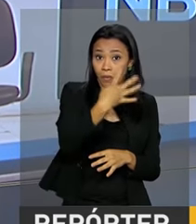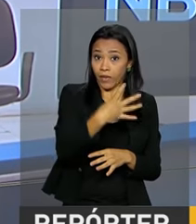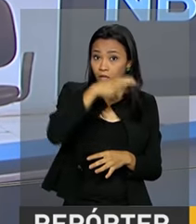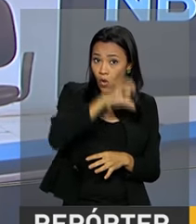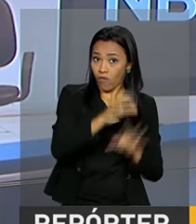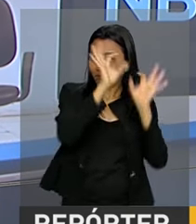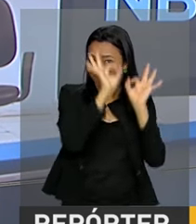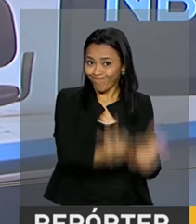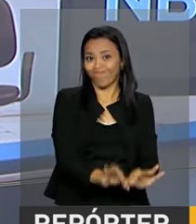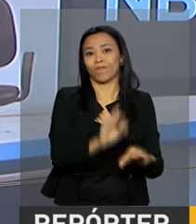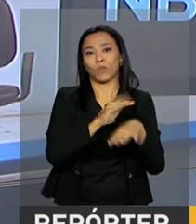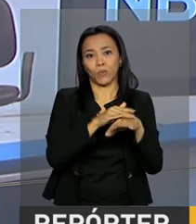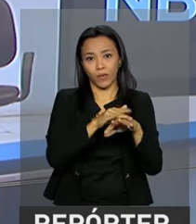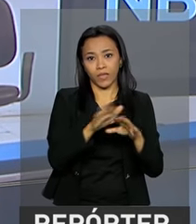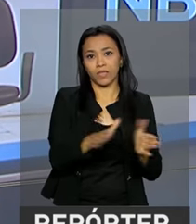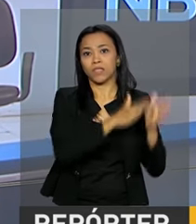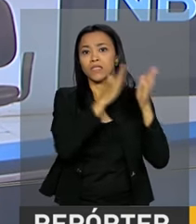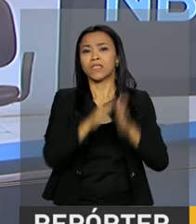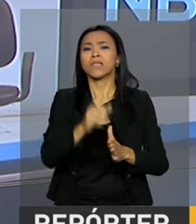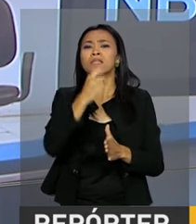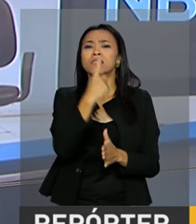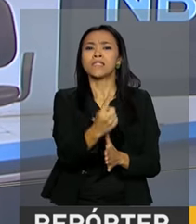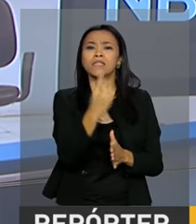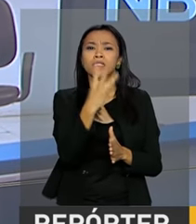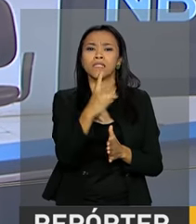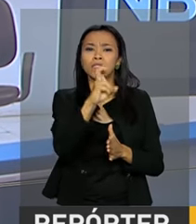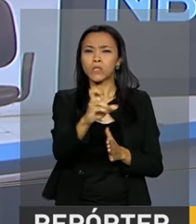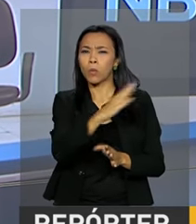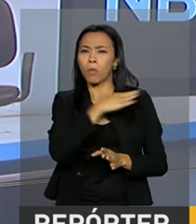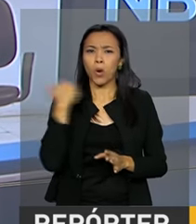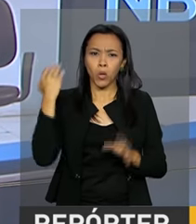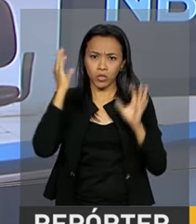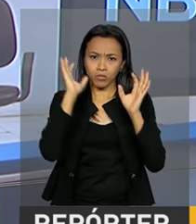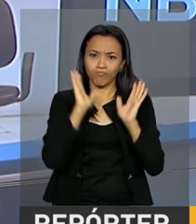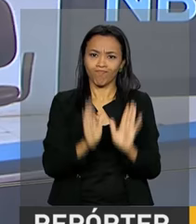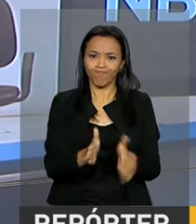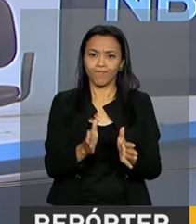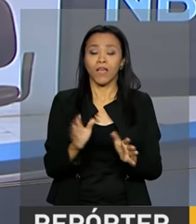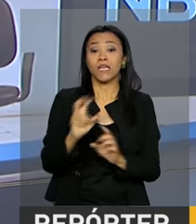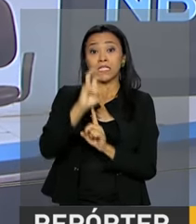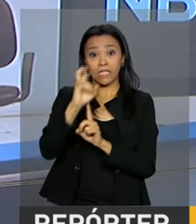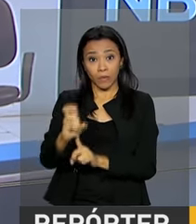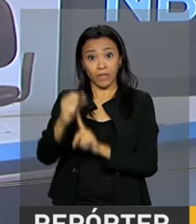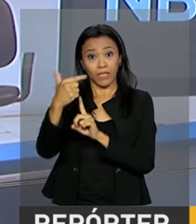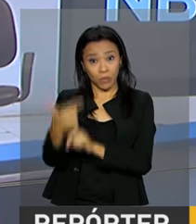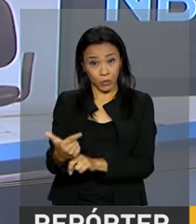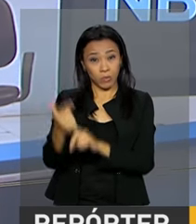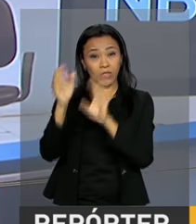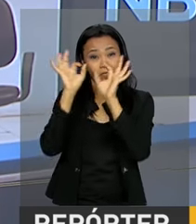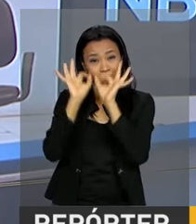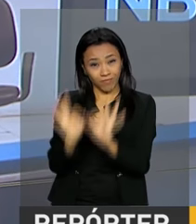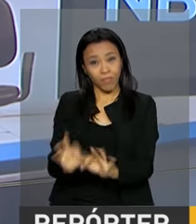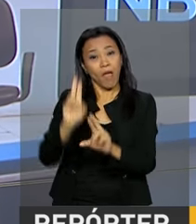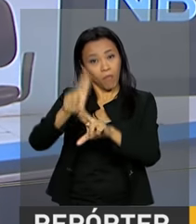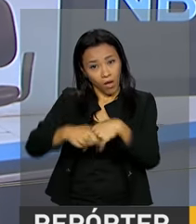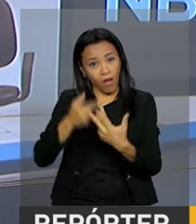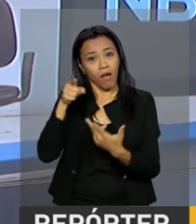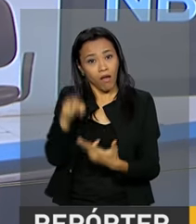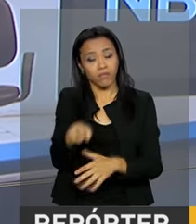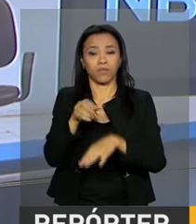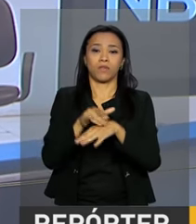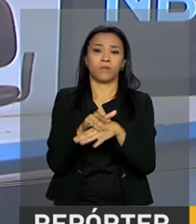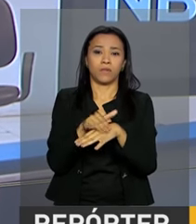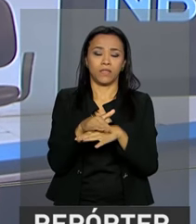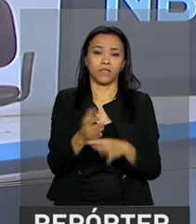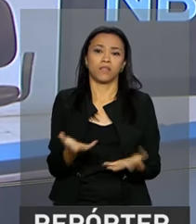foram confirmados. Das 135 mortes notificadas, 52 foram confirmadas pela